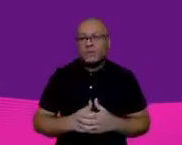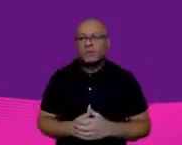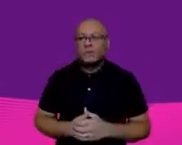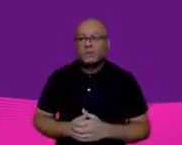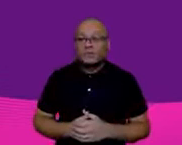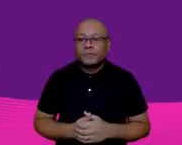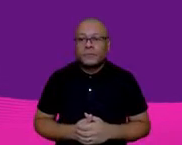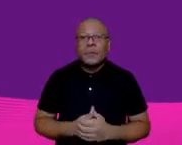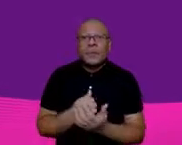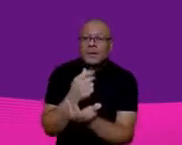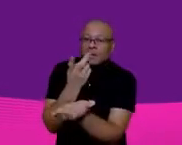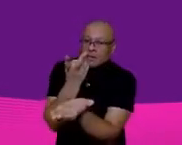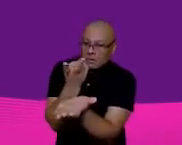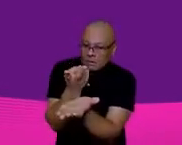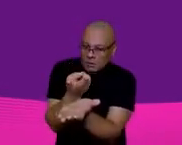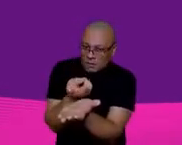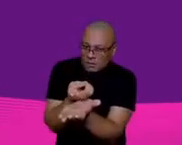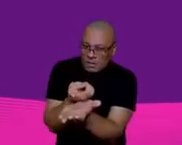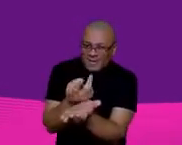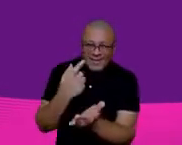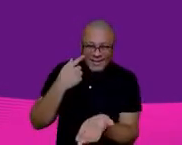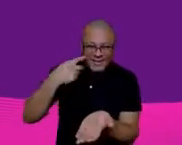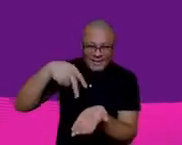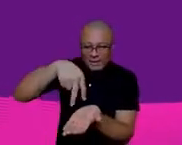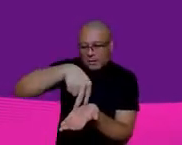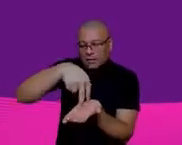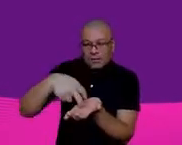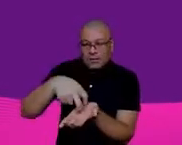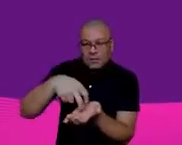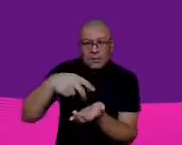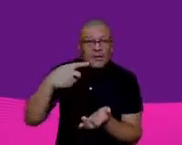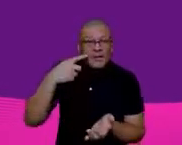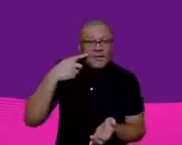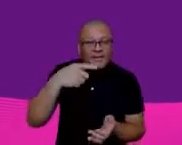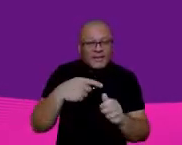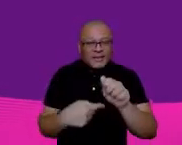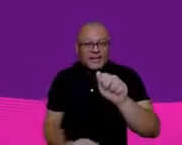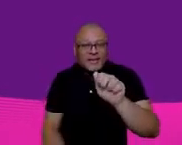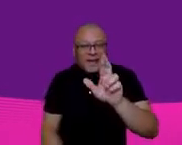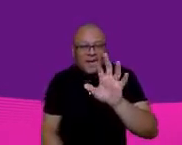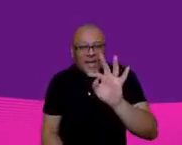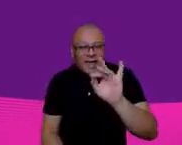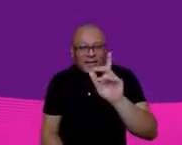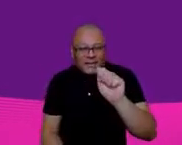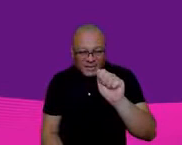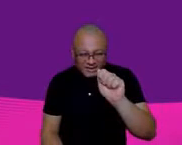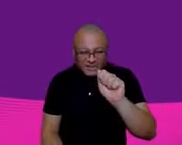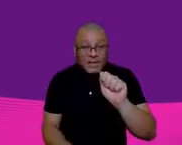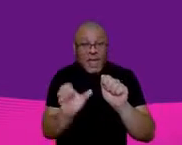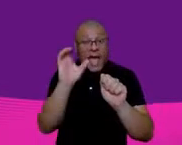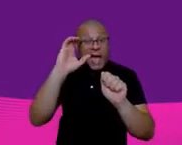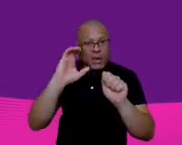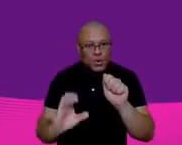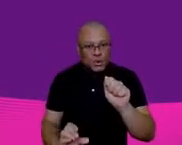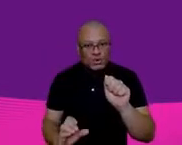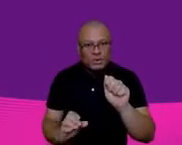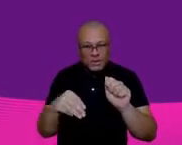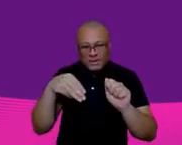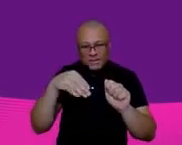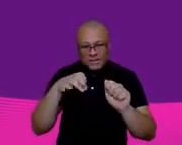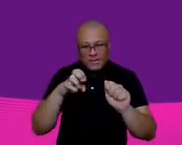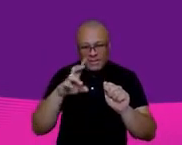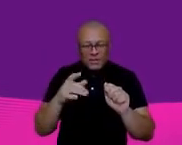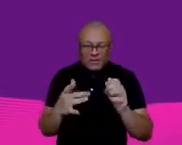Paciente com desequilíbrios, veja uma artrite coronal medial, se não me engano, era um paciente de